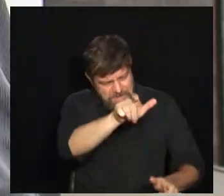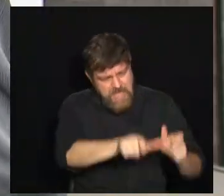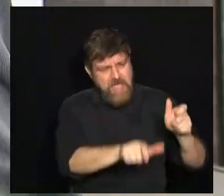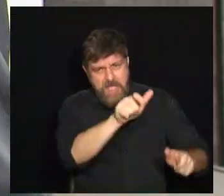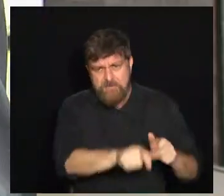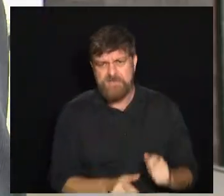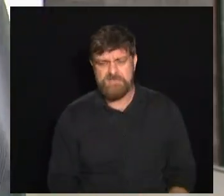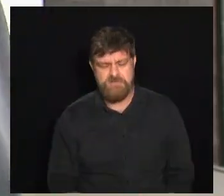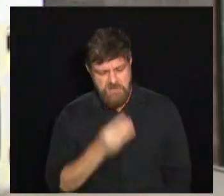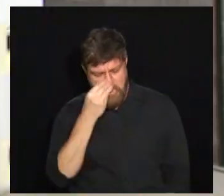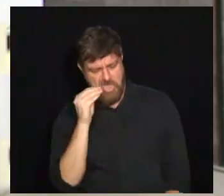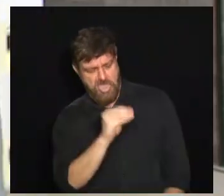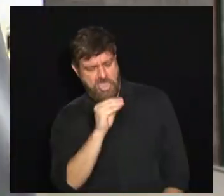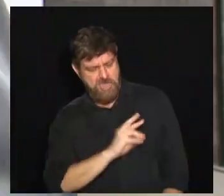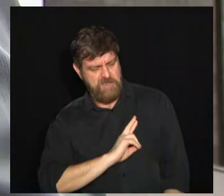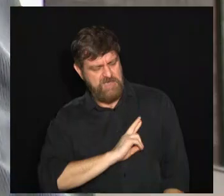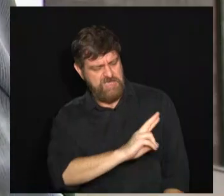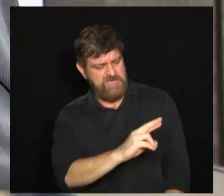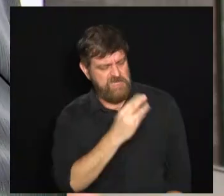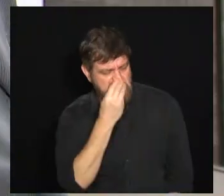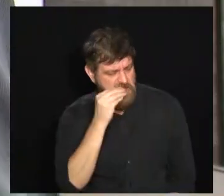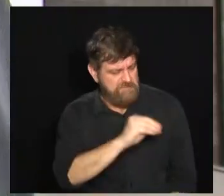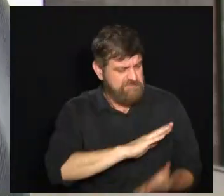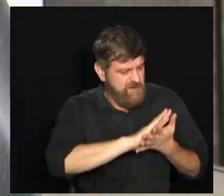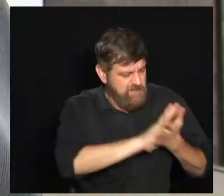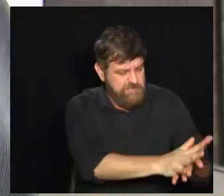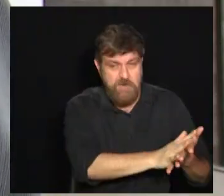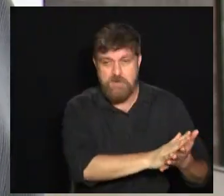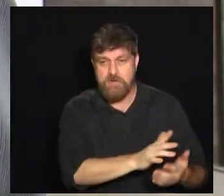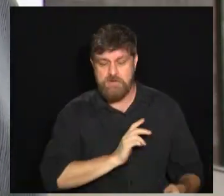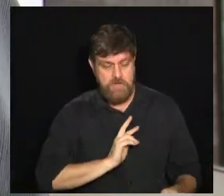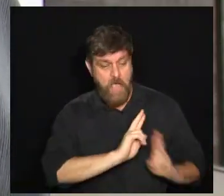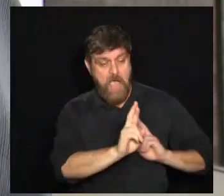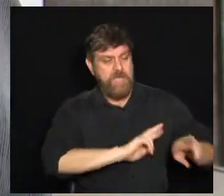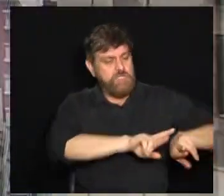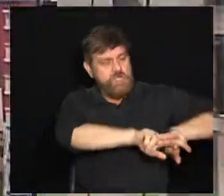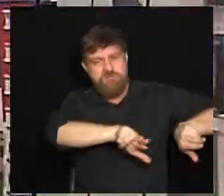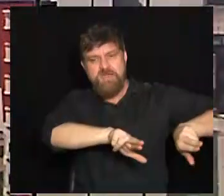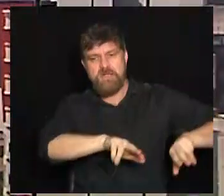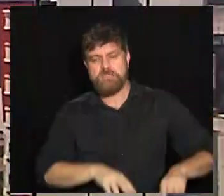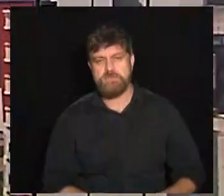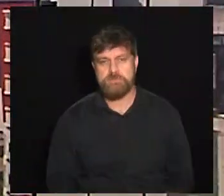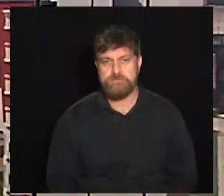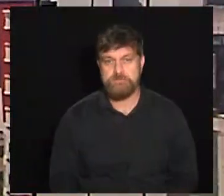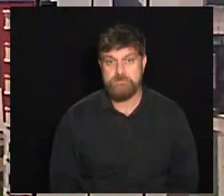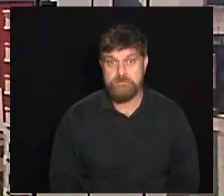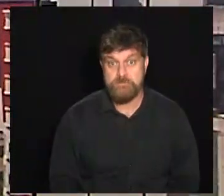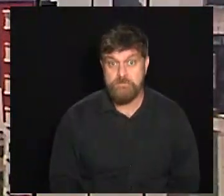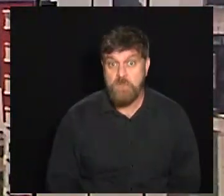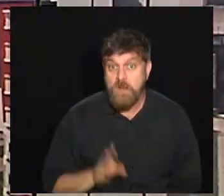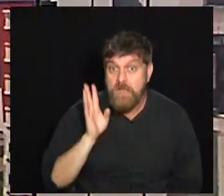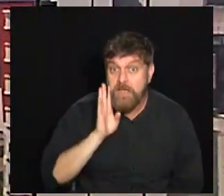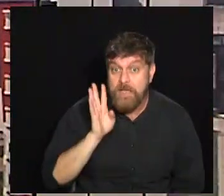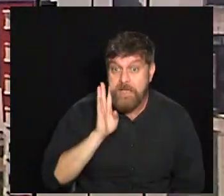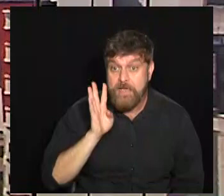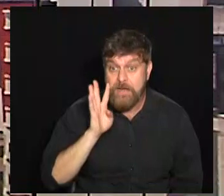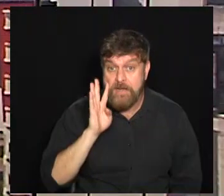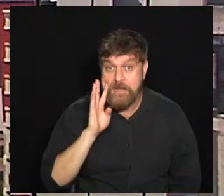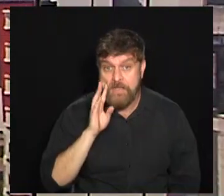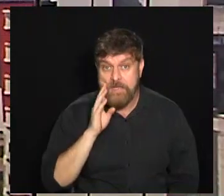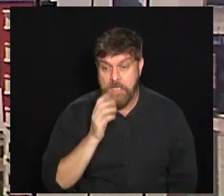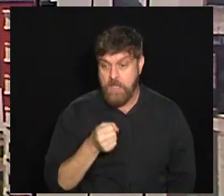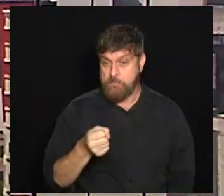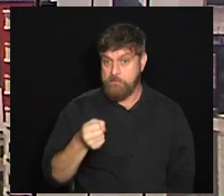que desrespeitam as igrejas, diversas religiões aqui na cidade de Campinas. Olha só que bacana agora essa